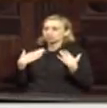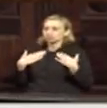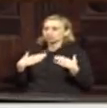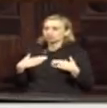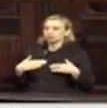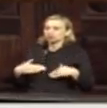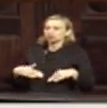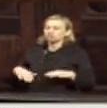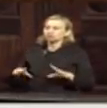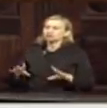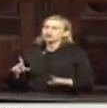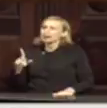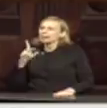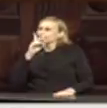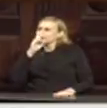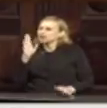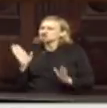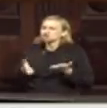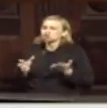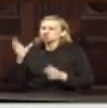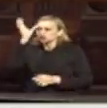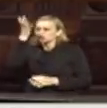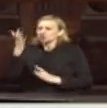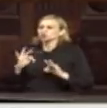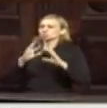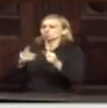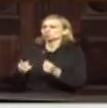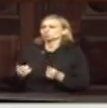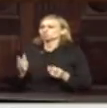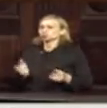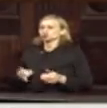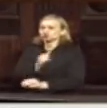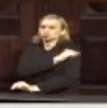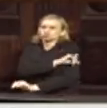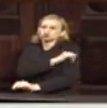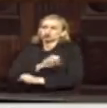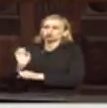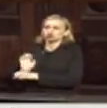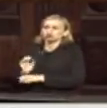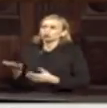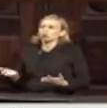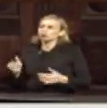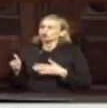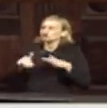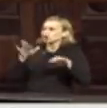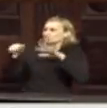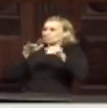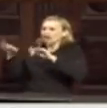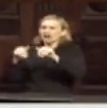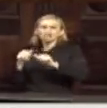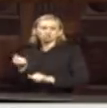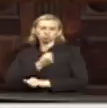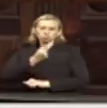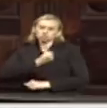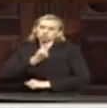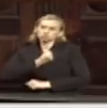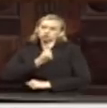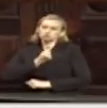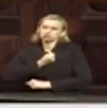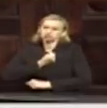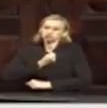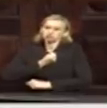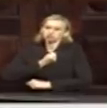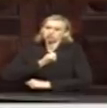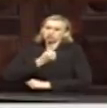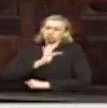fôssemos votar a solução para a segurança pública do Estado do Rio de Janeiro. Convocaram, eu fiquei impressionado, uma quantidade gigantesca de oficiais da